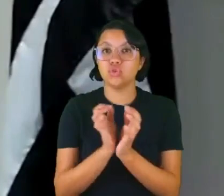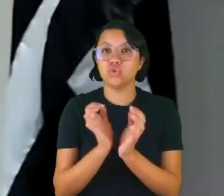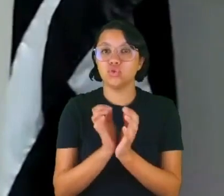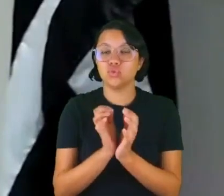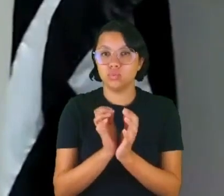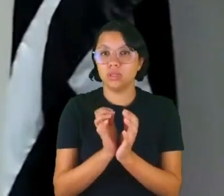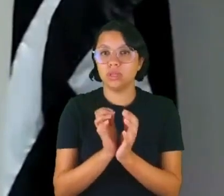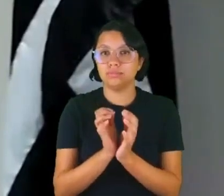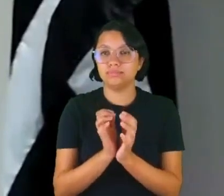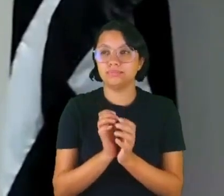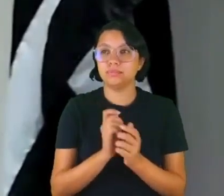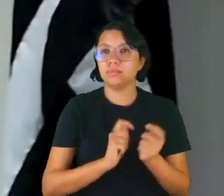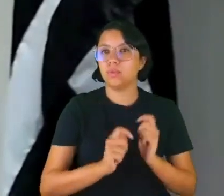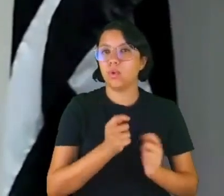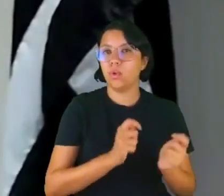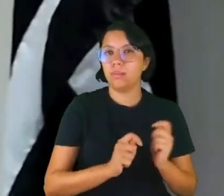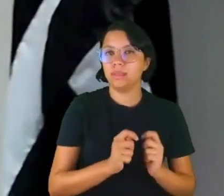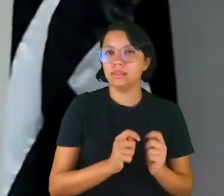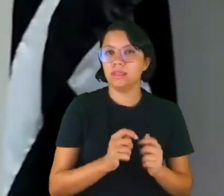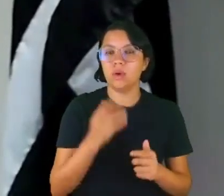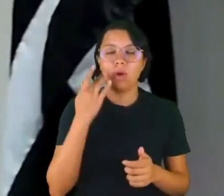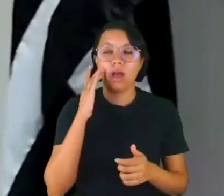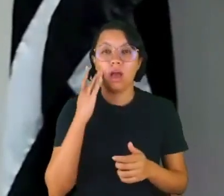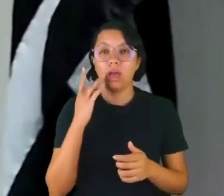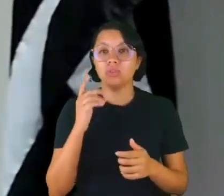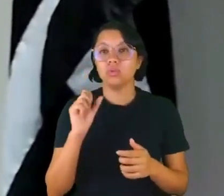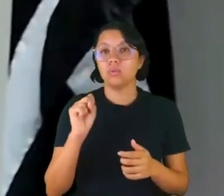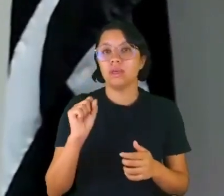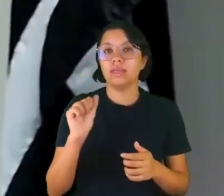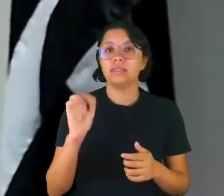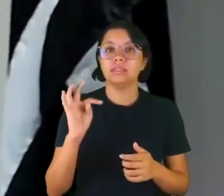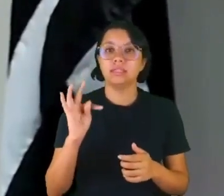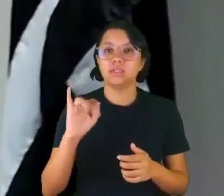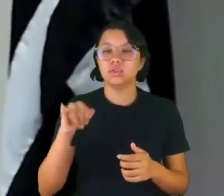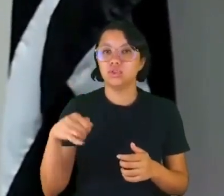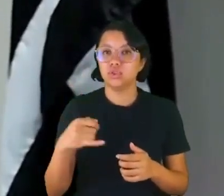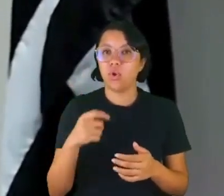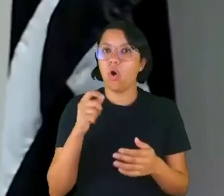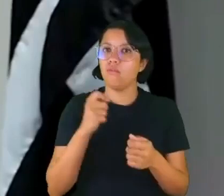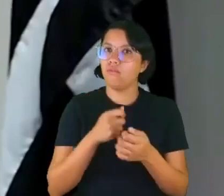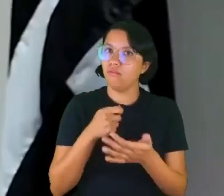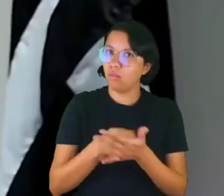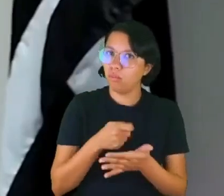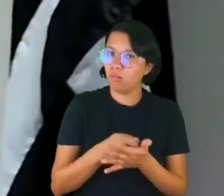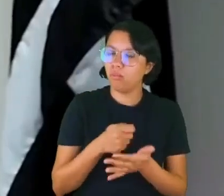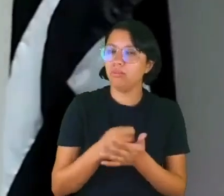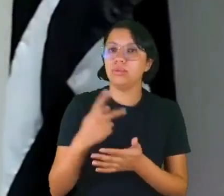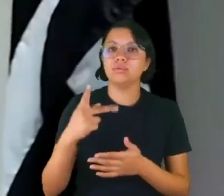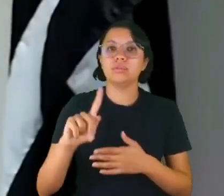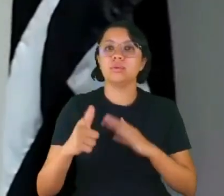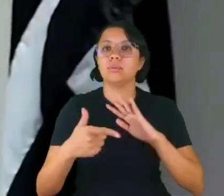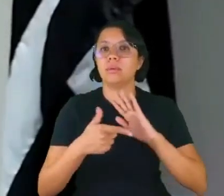da melhor maneira possível, ao meu sentir. E, finalmente, veio a minha redenção